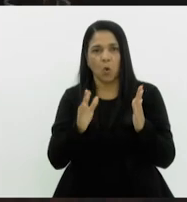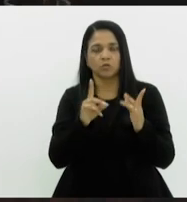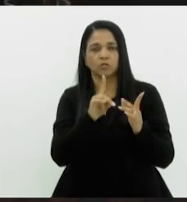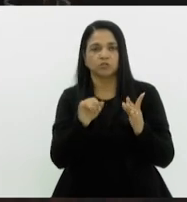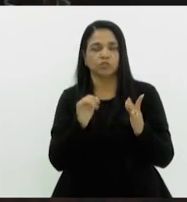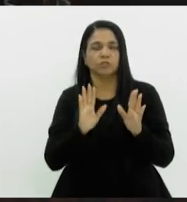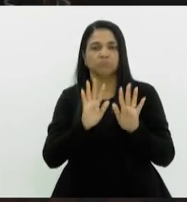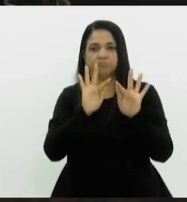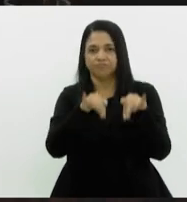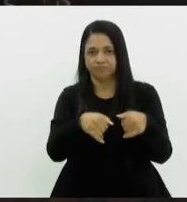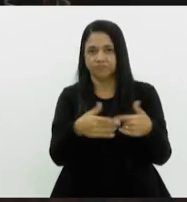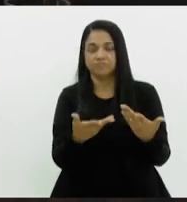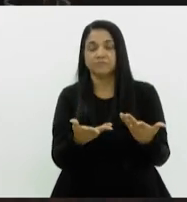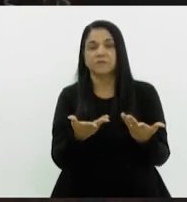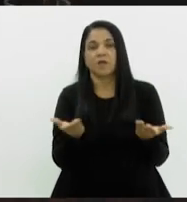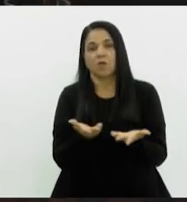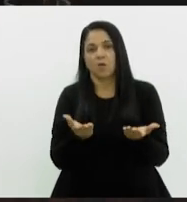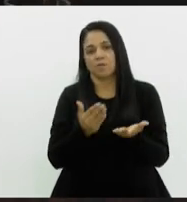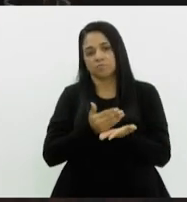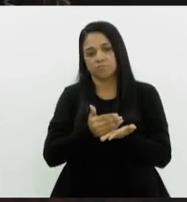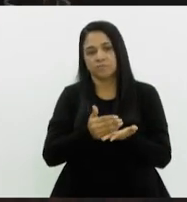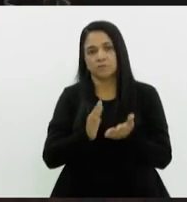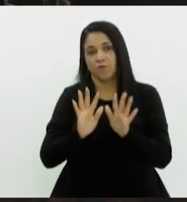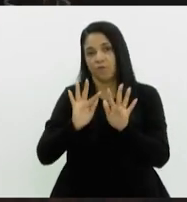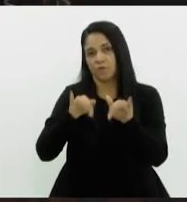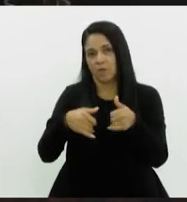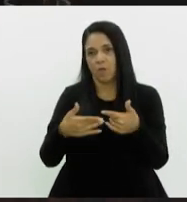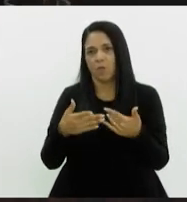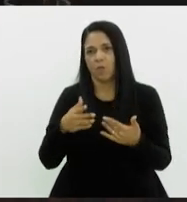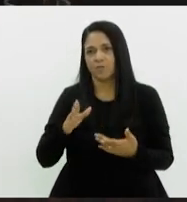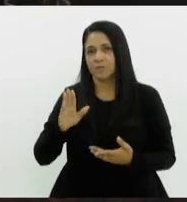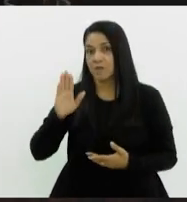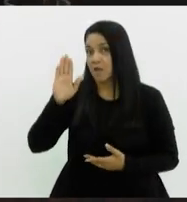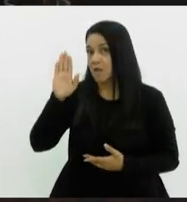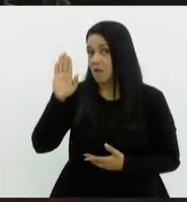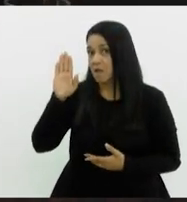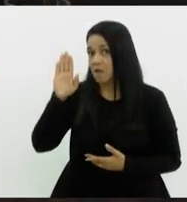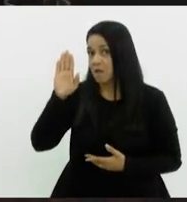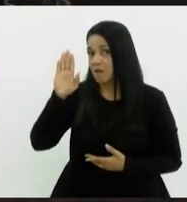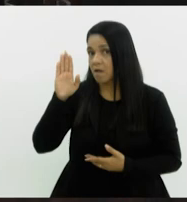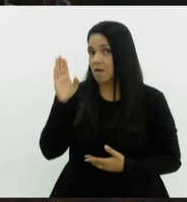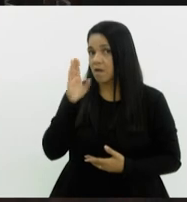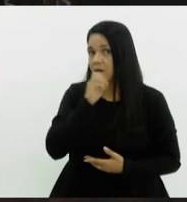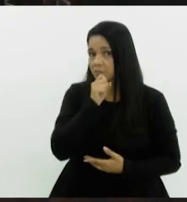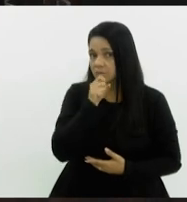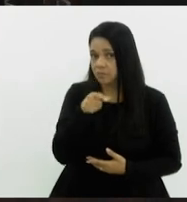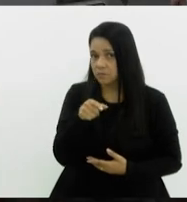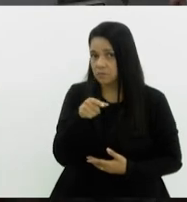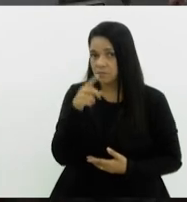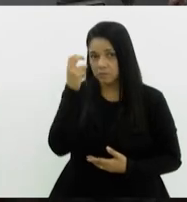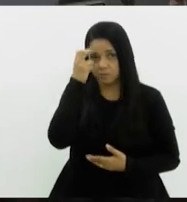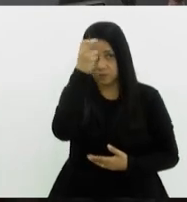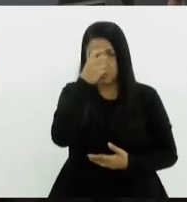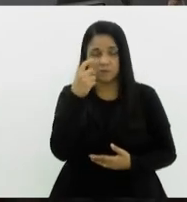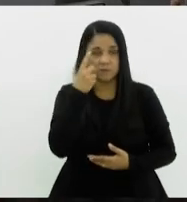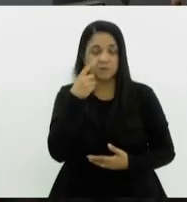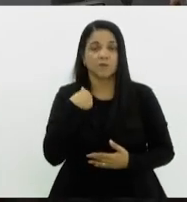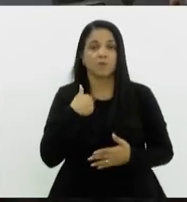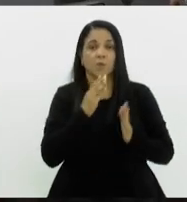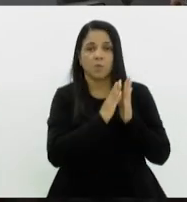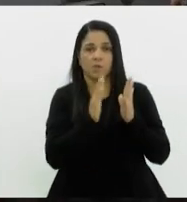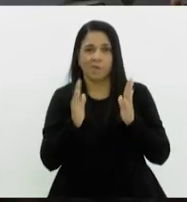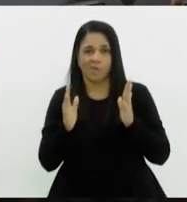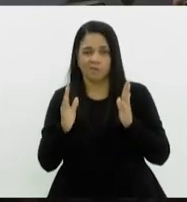seu expediente. Rapidinho, presidente. É bem rápido. Teria que ser rápido, deputado. Será. Presidenta, meu pela